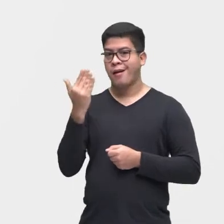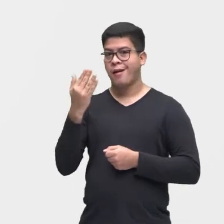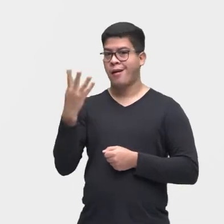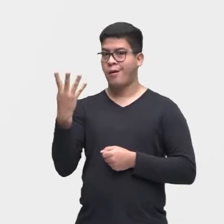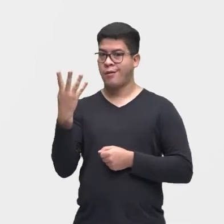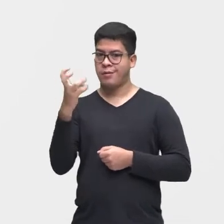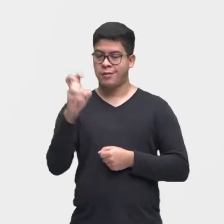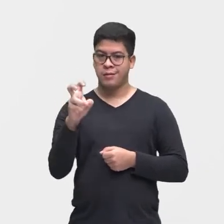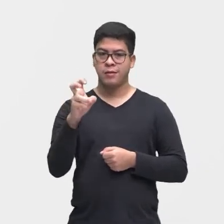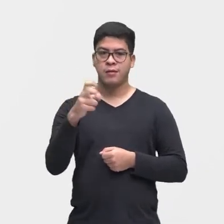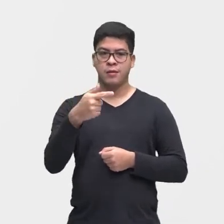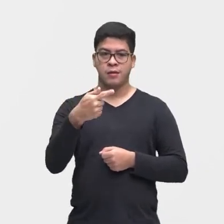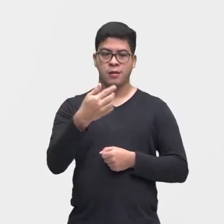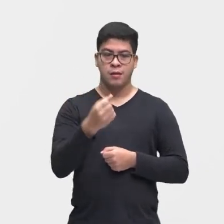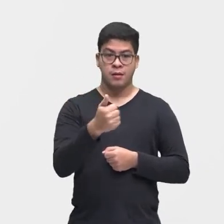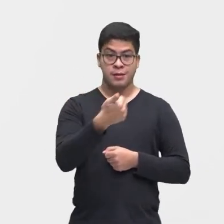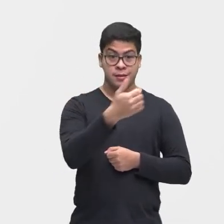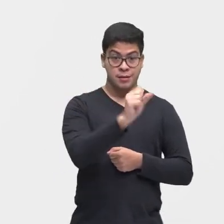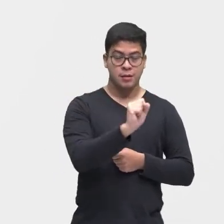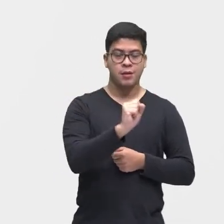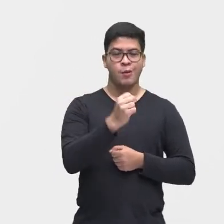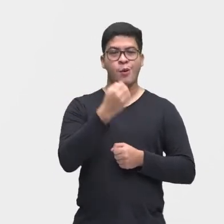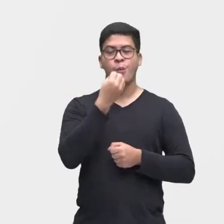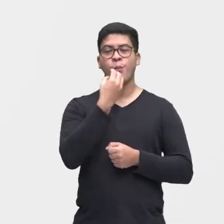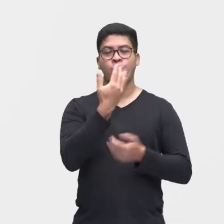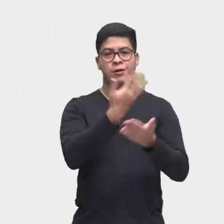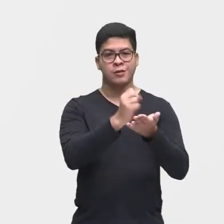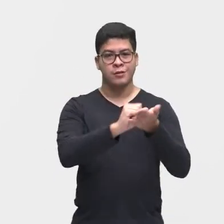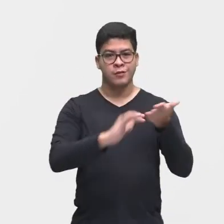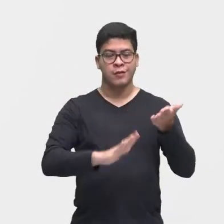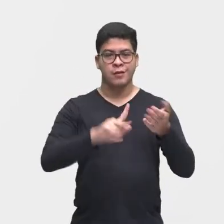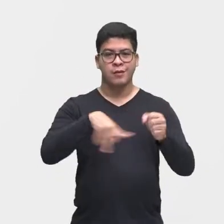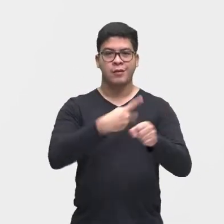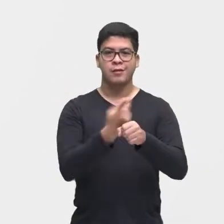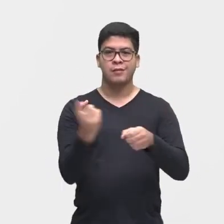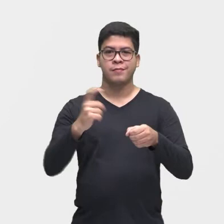70 e de 80, tá bom? Boa atividade e até logo mais.